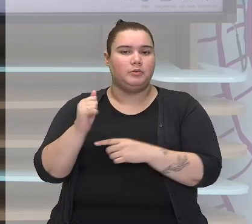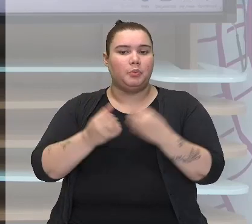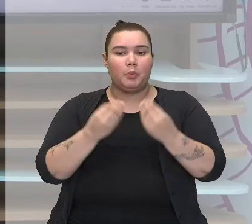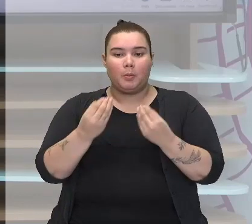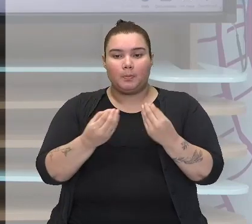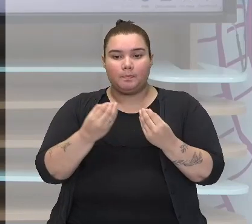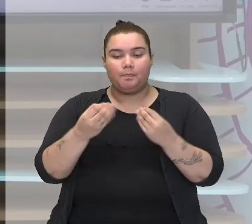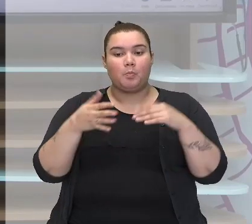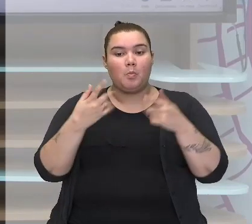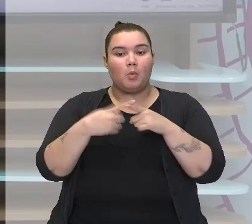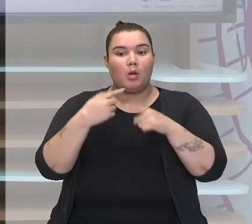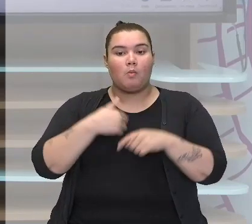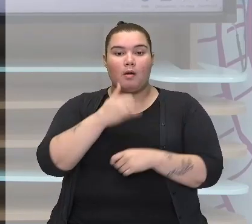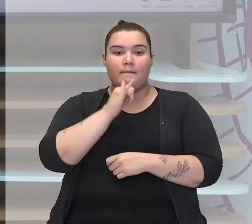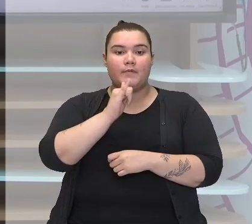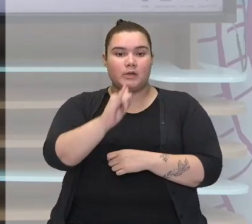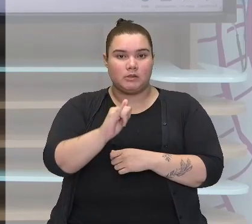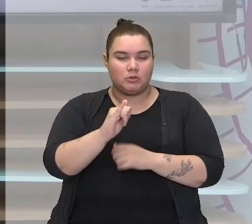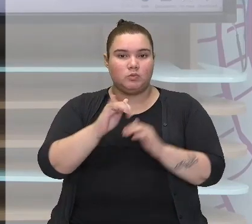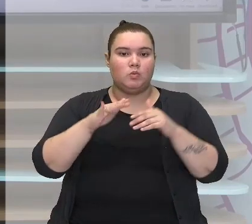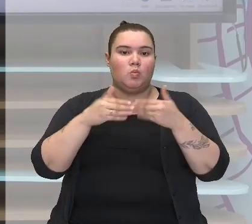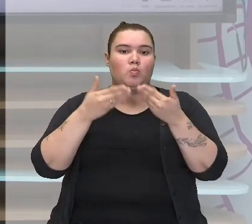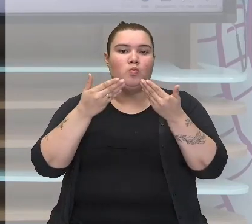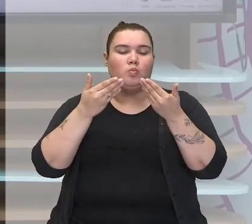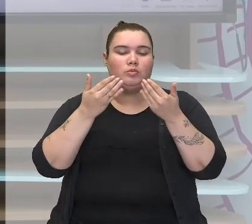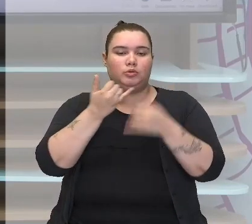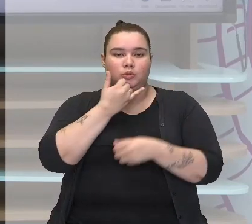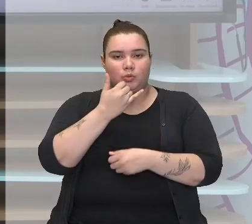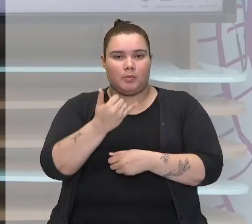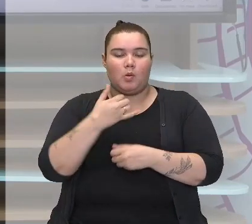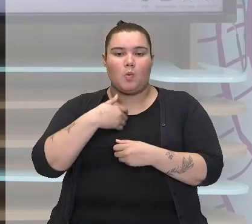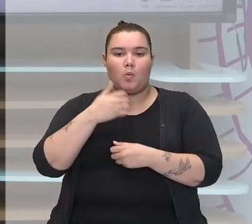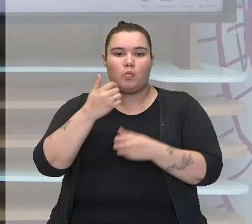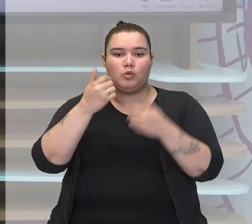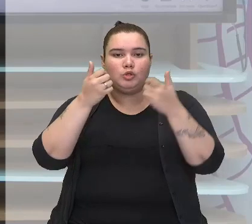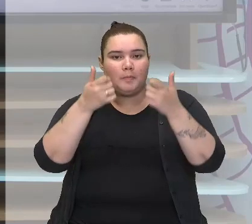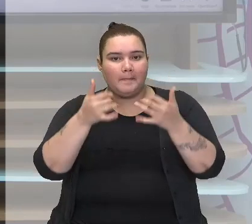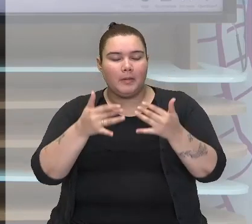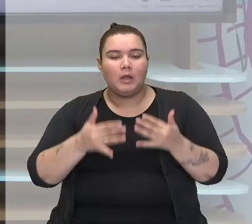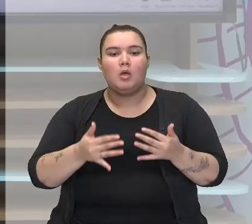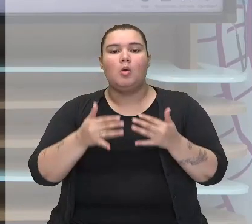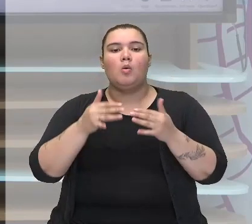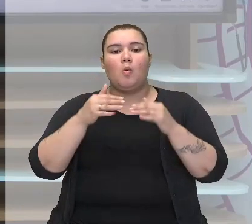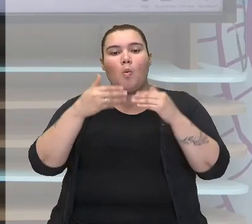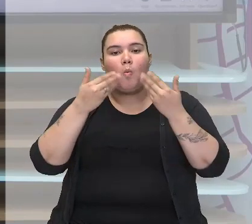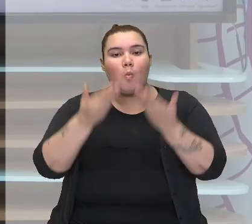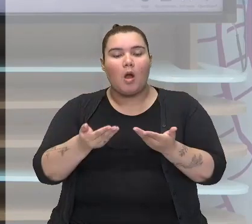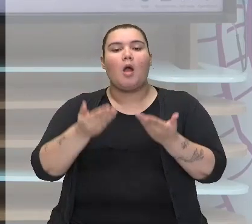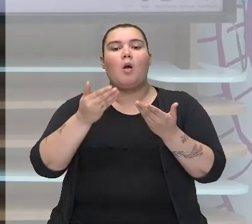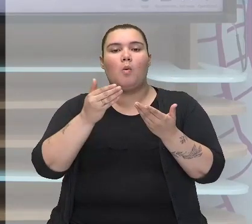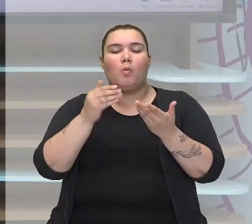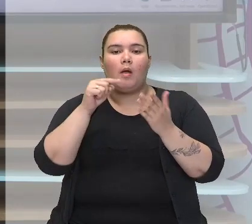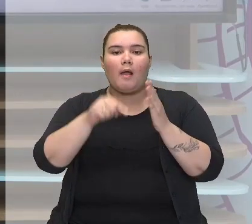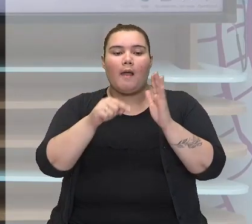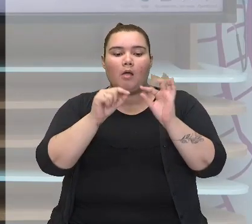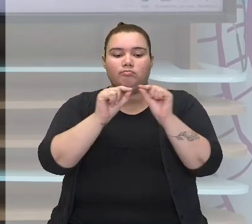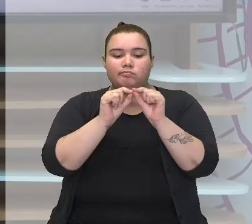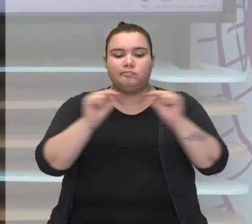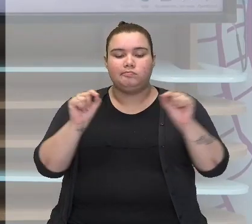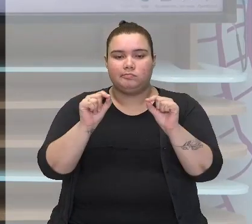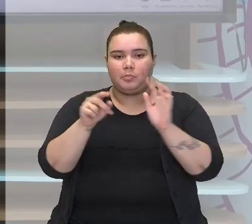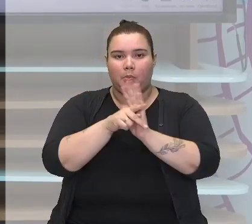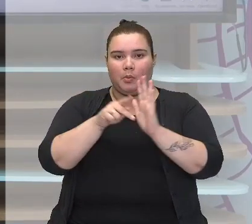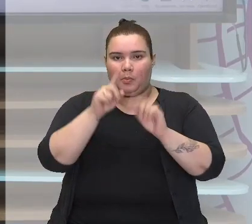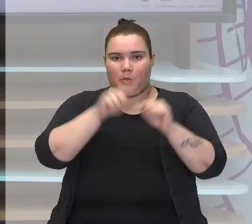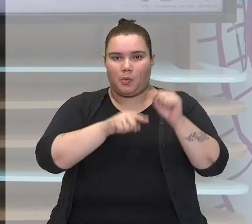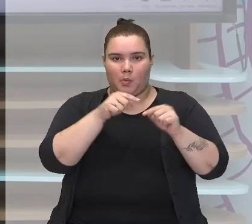eu informo o comprimento do objeto. Olha, eu informei o comprimento do objeto. E aí nós temos uma grandeza.